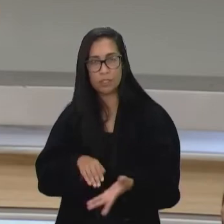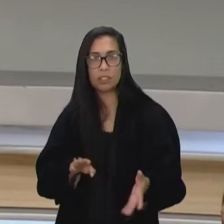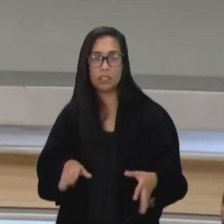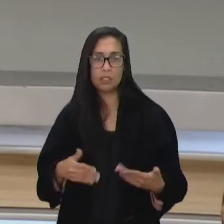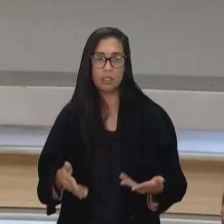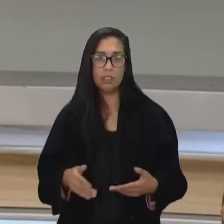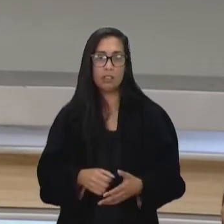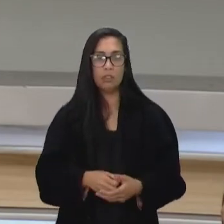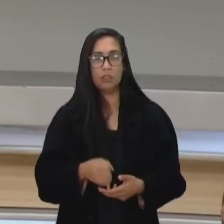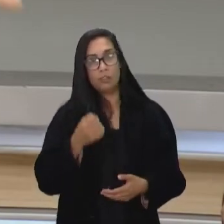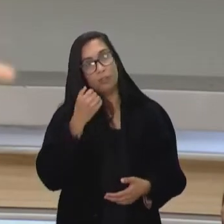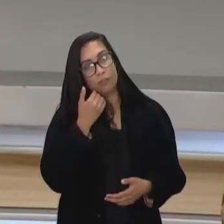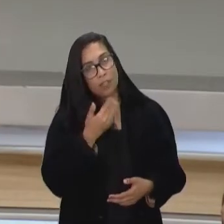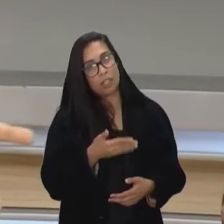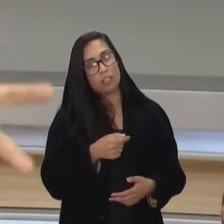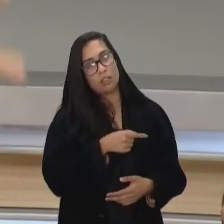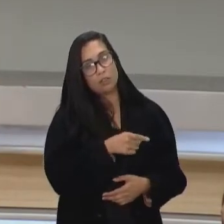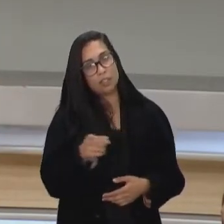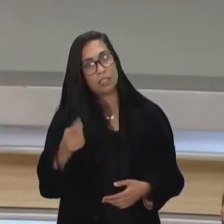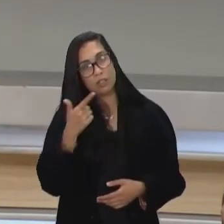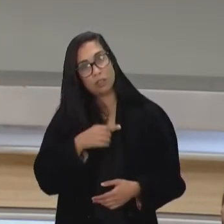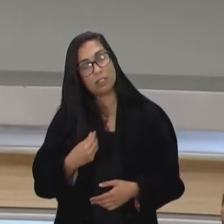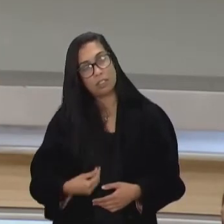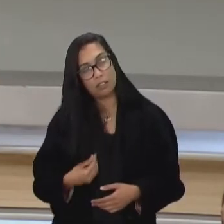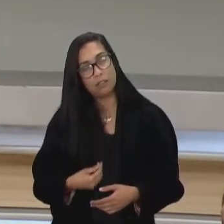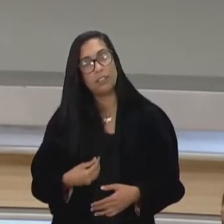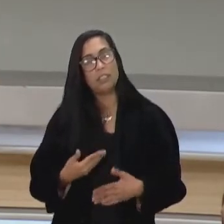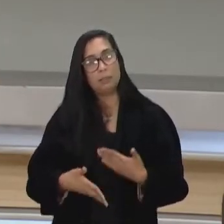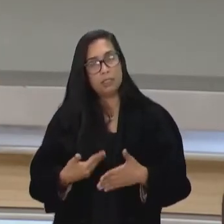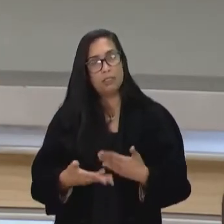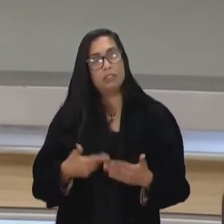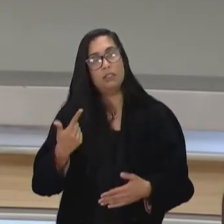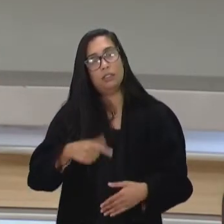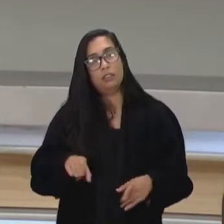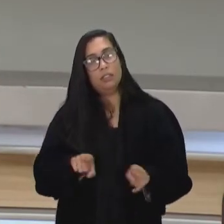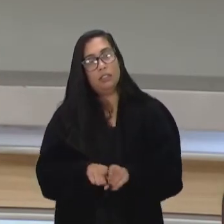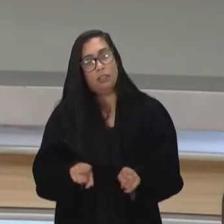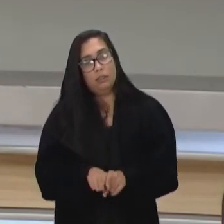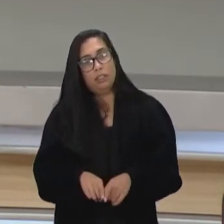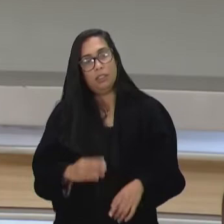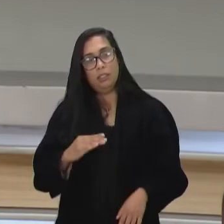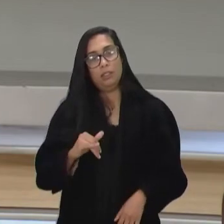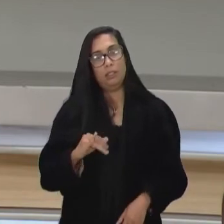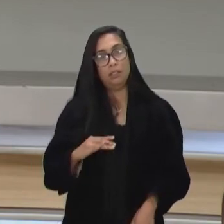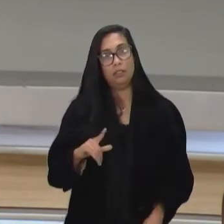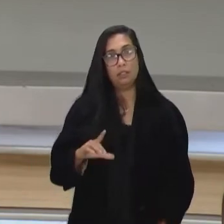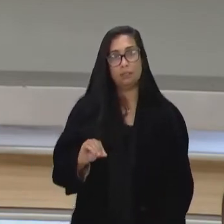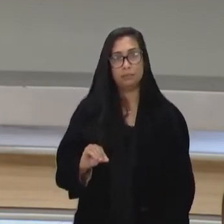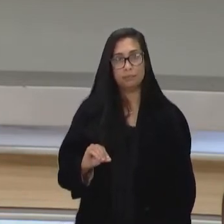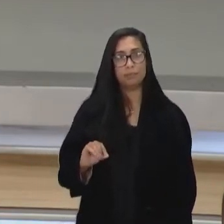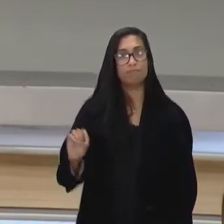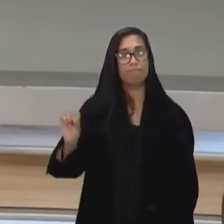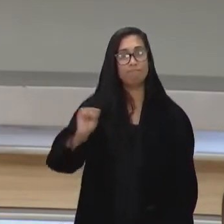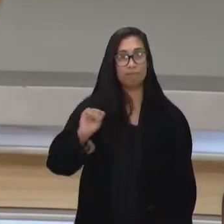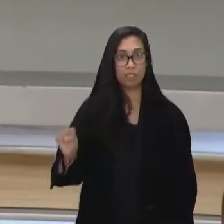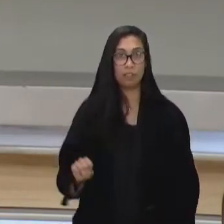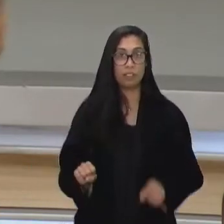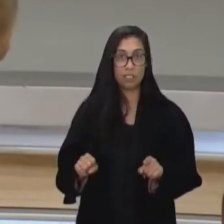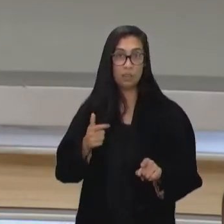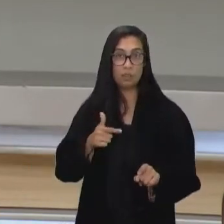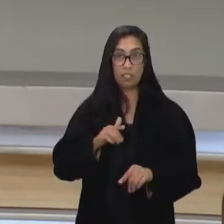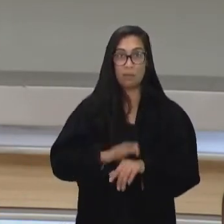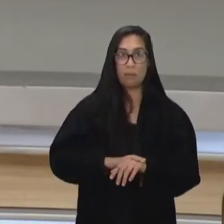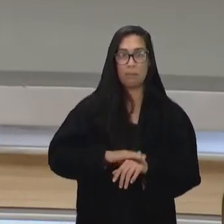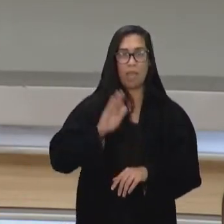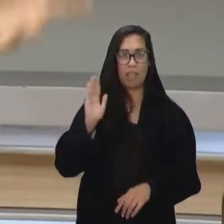em coisas que vocês podem levar para o cotidiano. Vocês acham que o ciclo de Sternberg é algo que você pode ir para além do que vocês